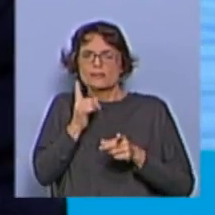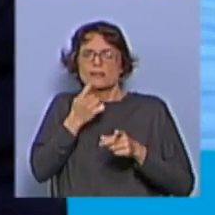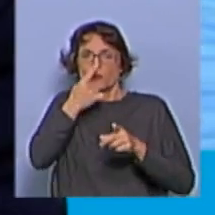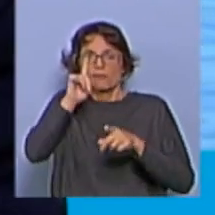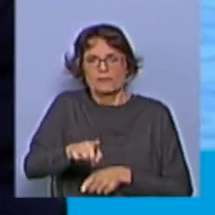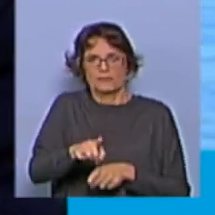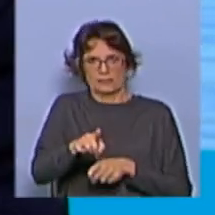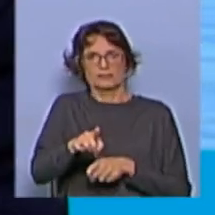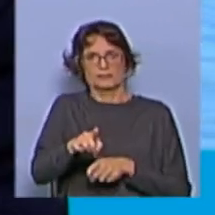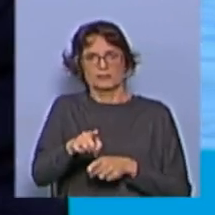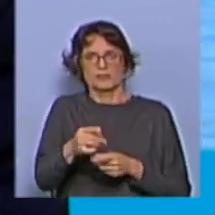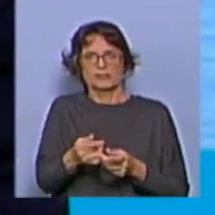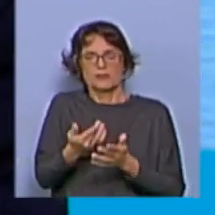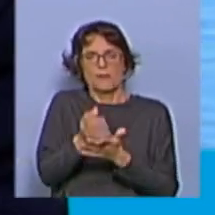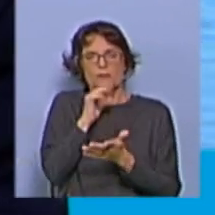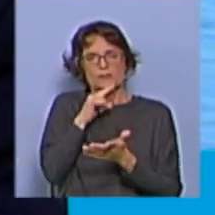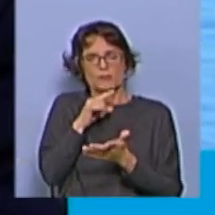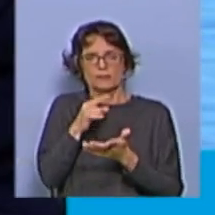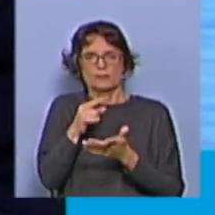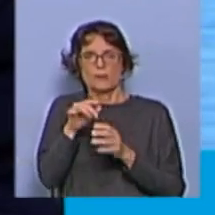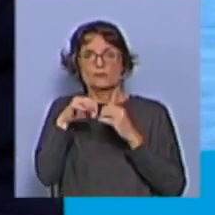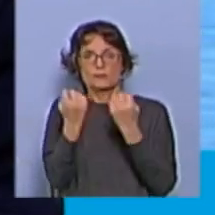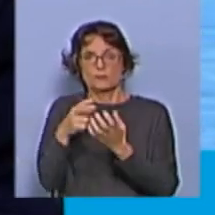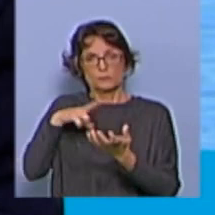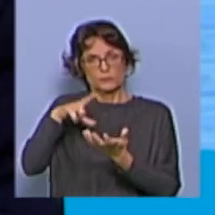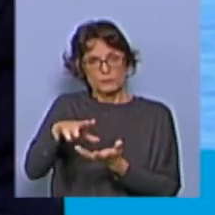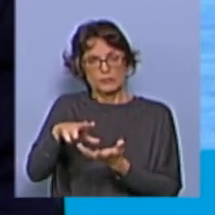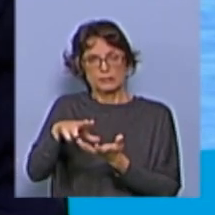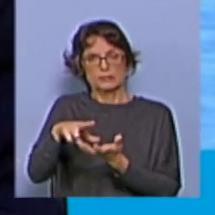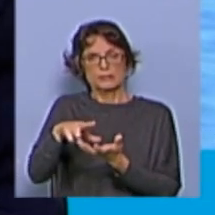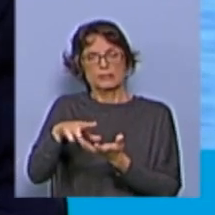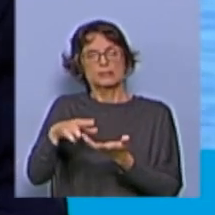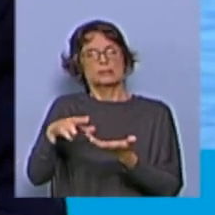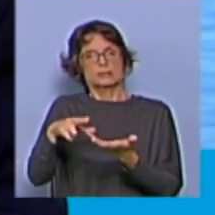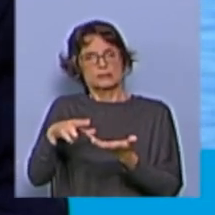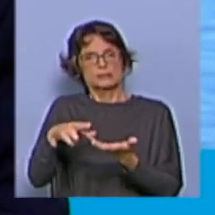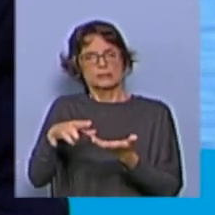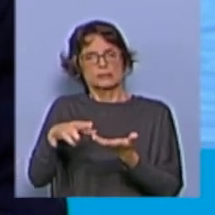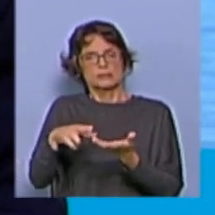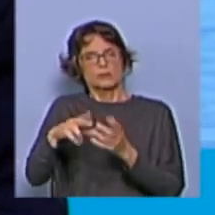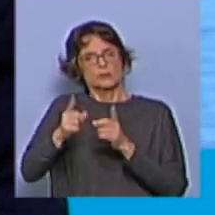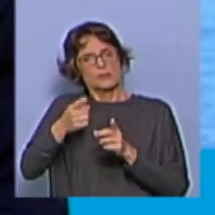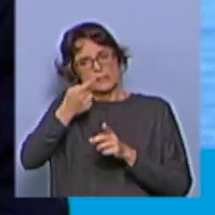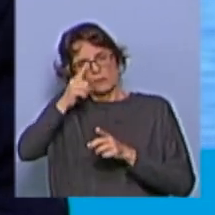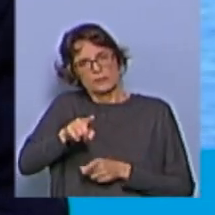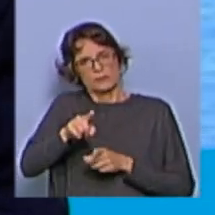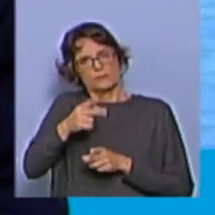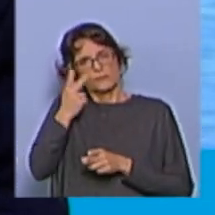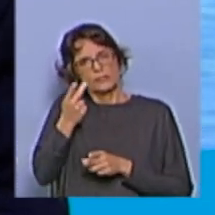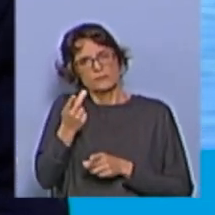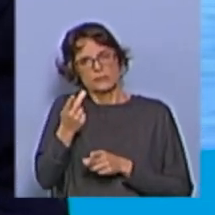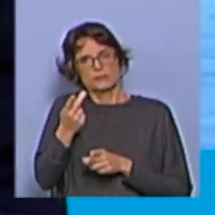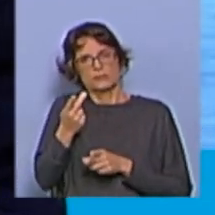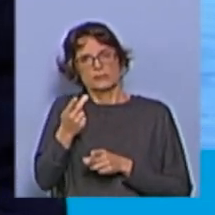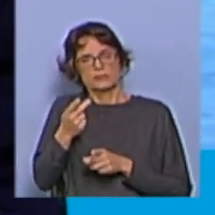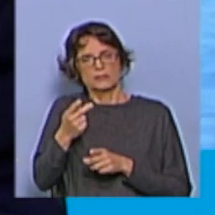sociedade portuguesa nos seus vários setores na pós-pandemia? Sim, porque até, diria, quase metade do livro incide na